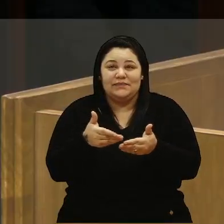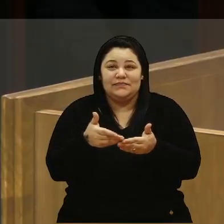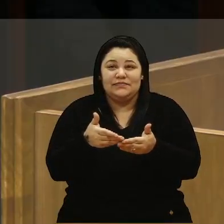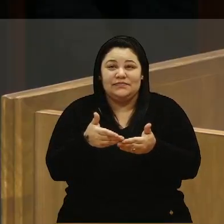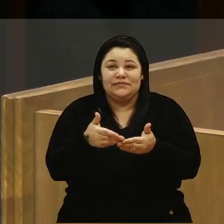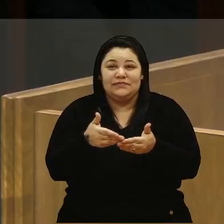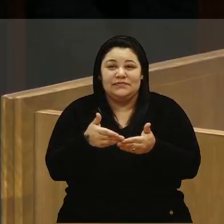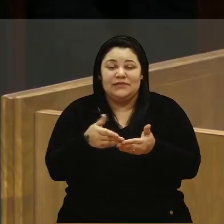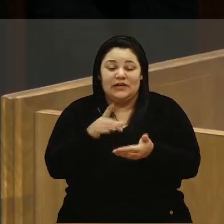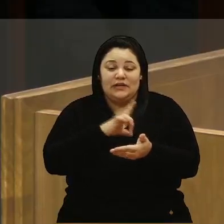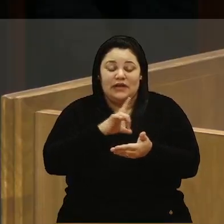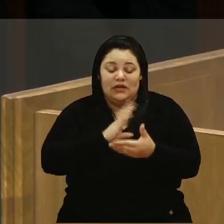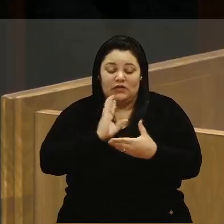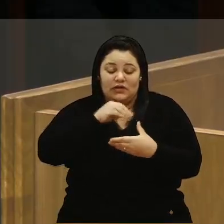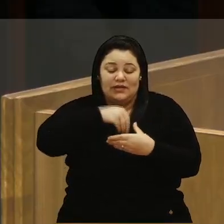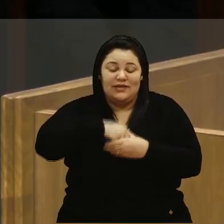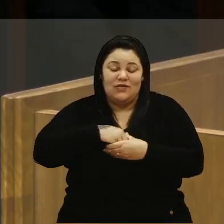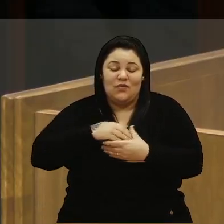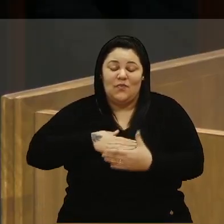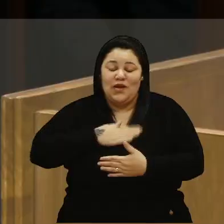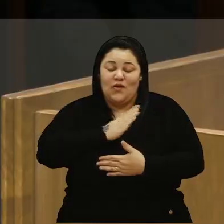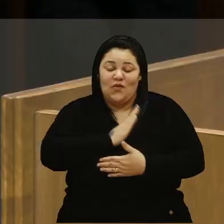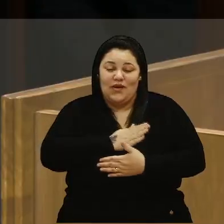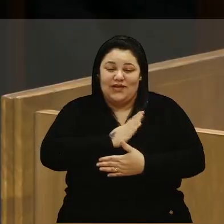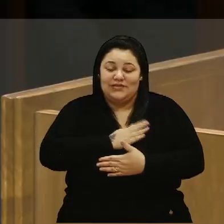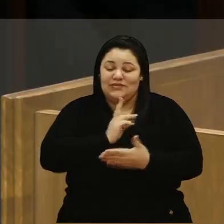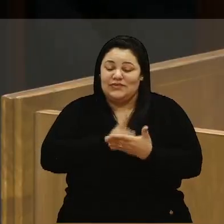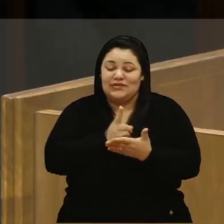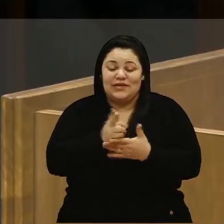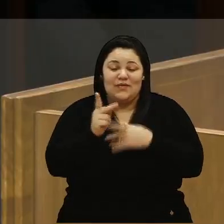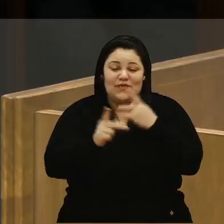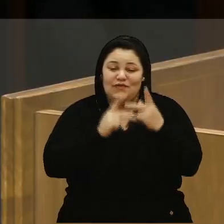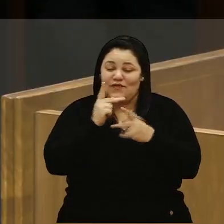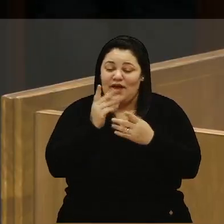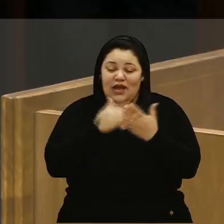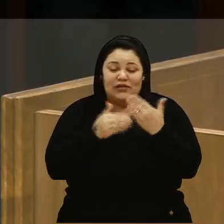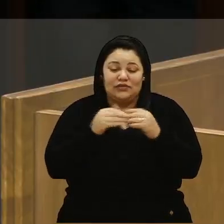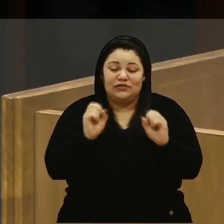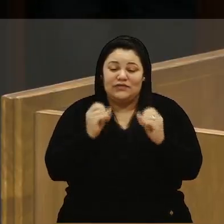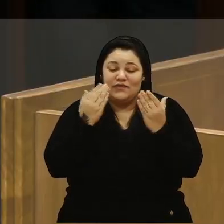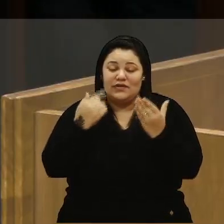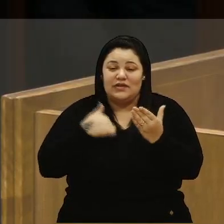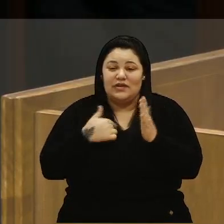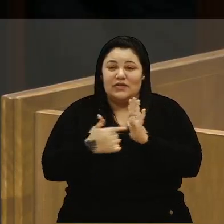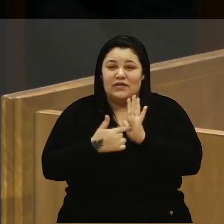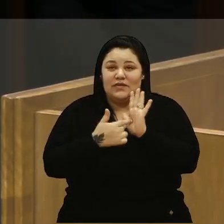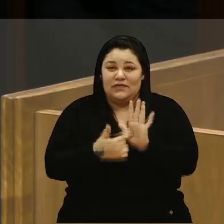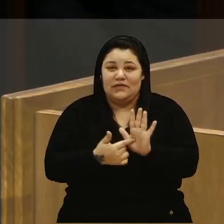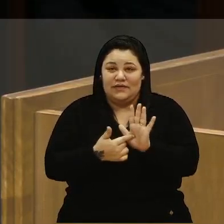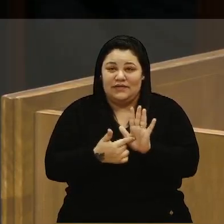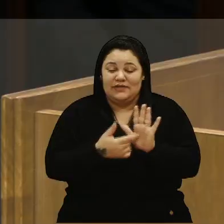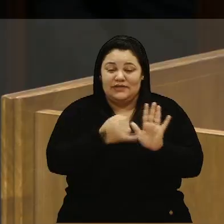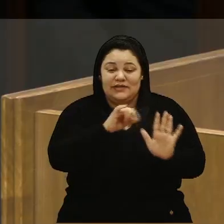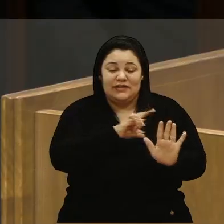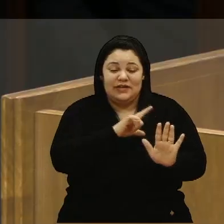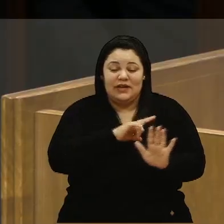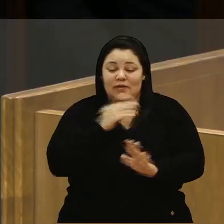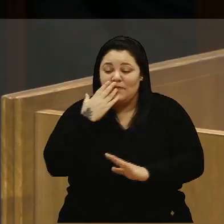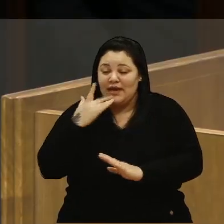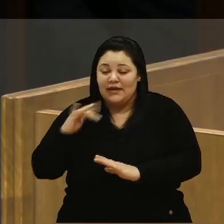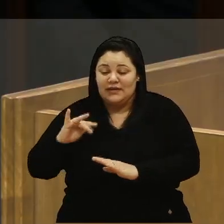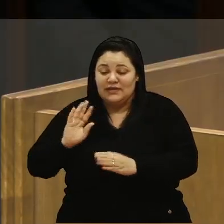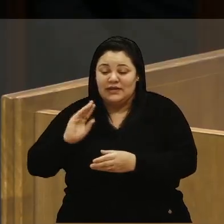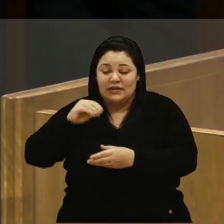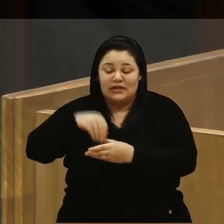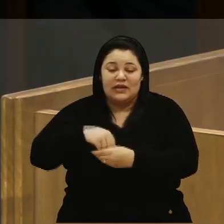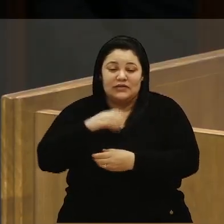tenho dentro do meu coração e sempre falo em todas as falas e todos os eventos em que apresento. Onde há uma criança dentro de um